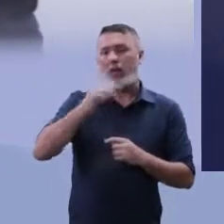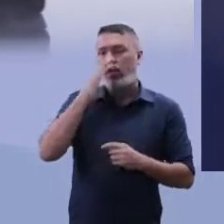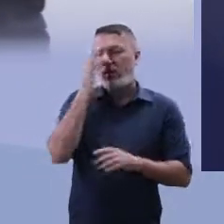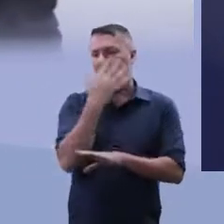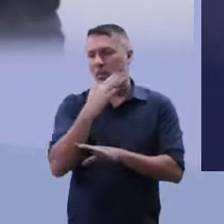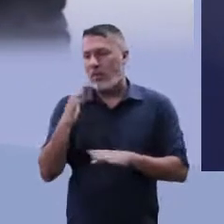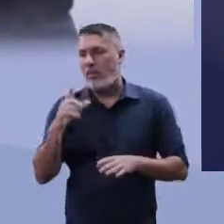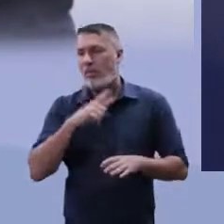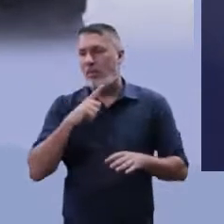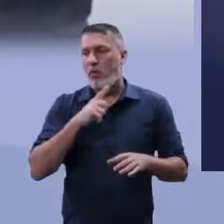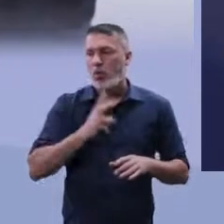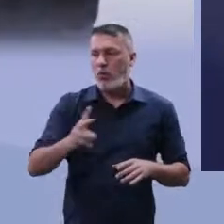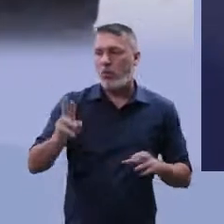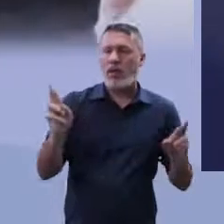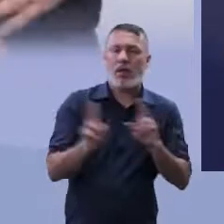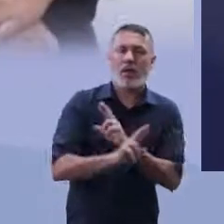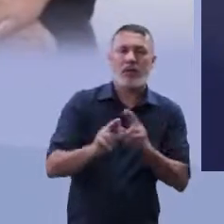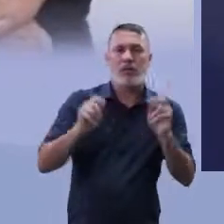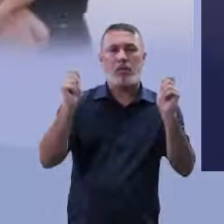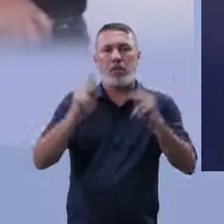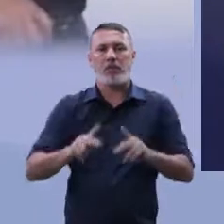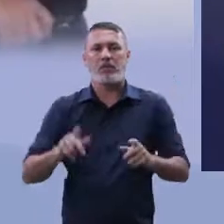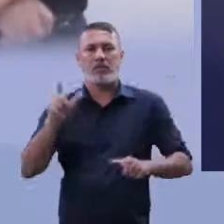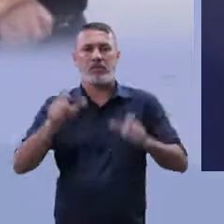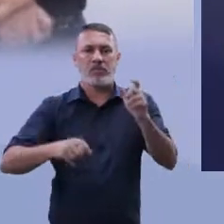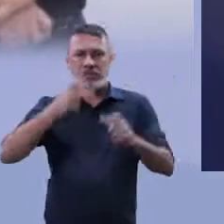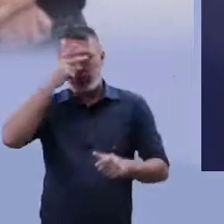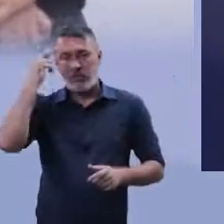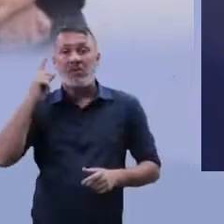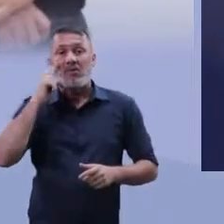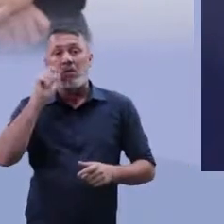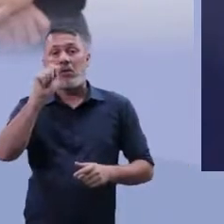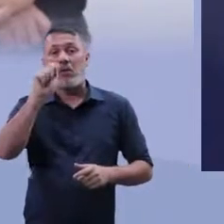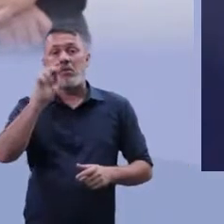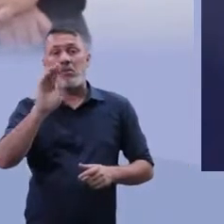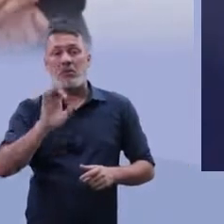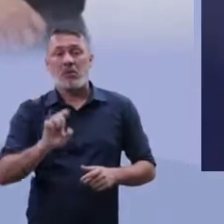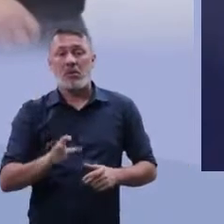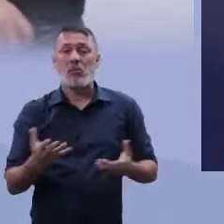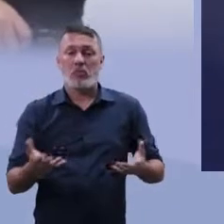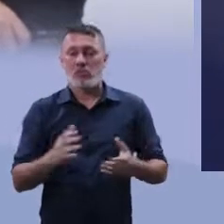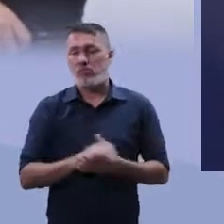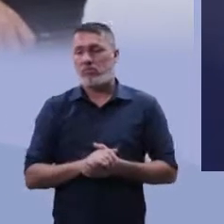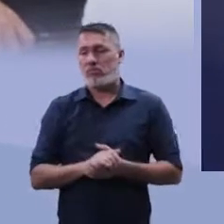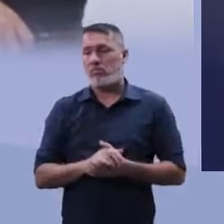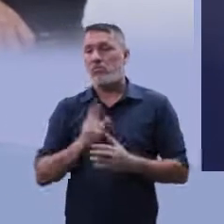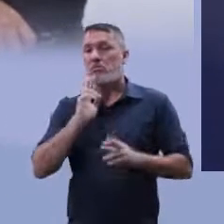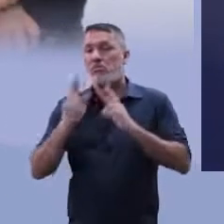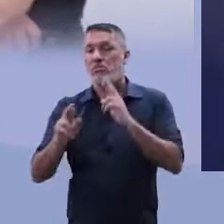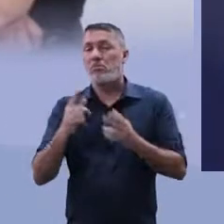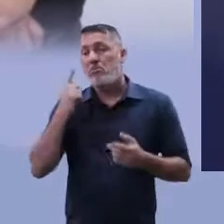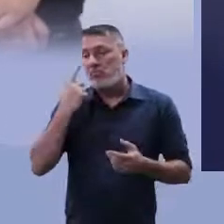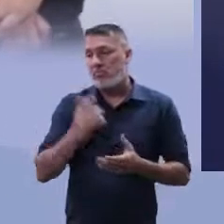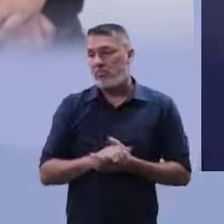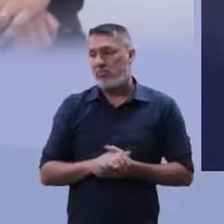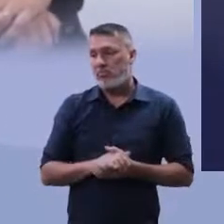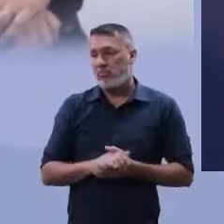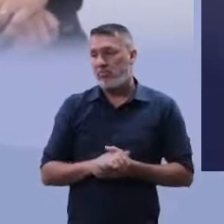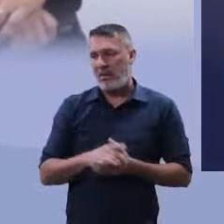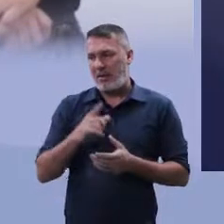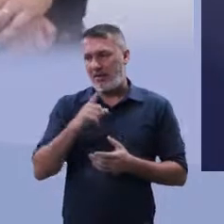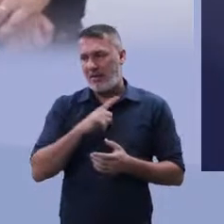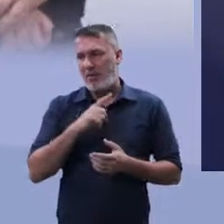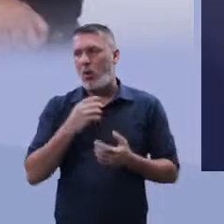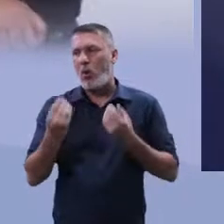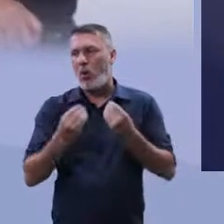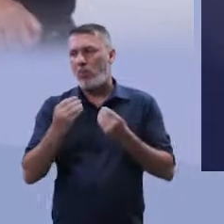C, ou D ou E? Então, vamos entender aí algumas questões. Possuidor de fortuna, valência de riqueza para alcançar isso na